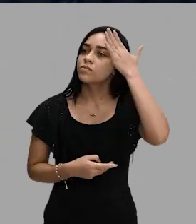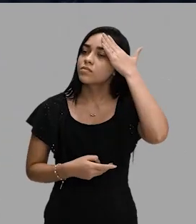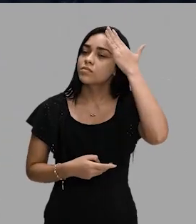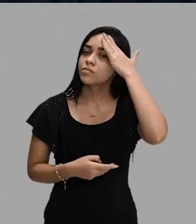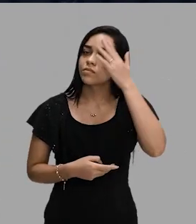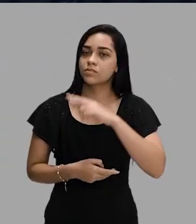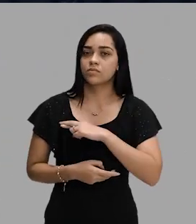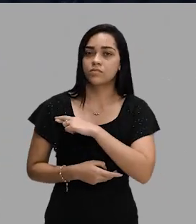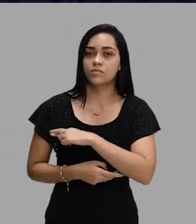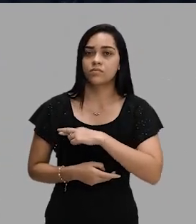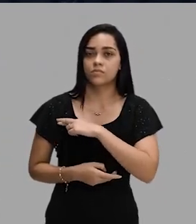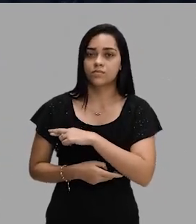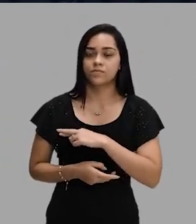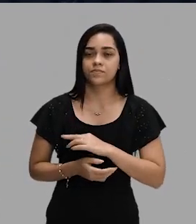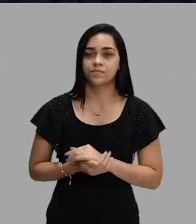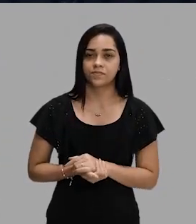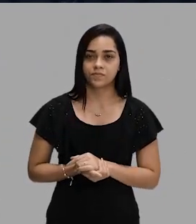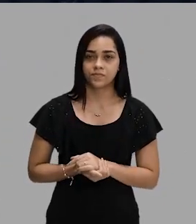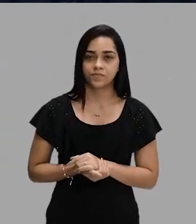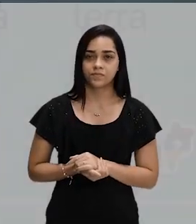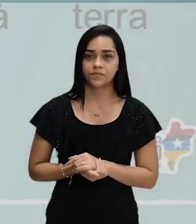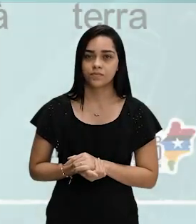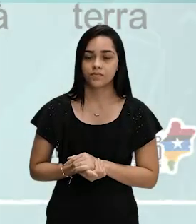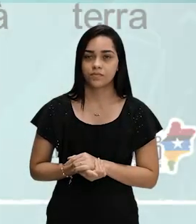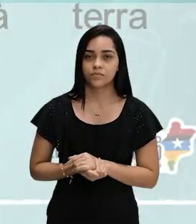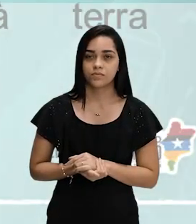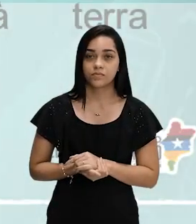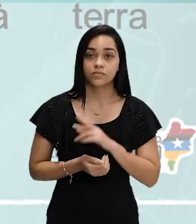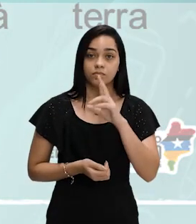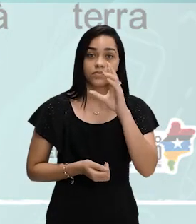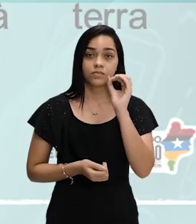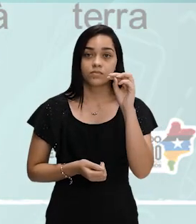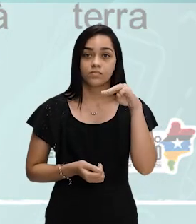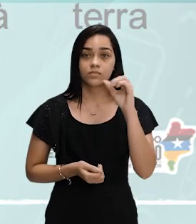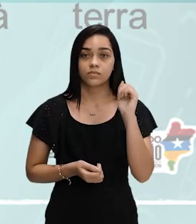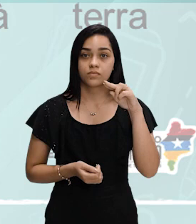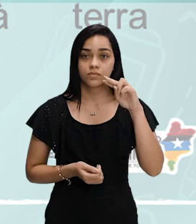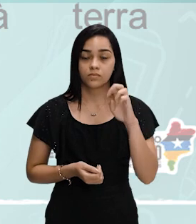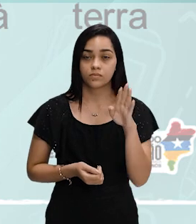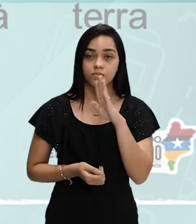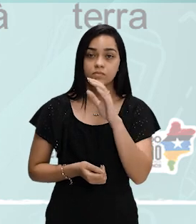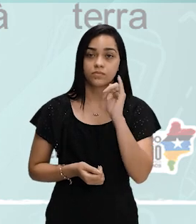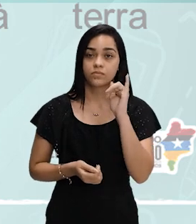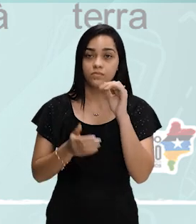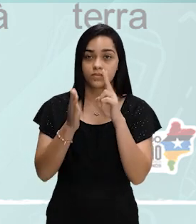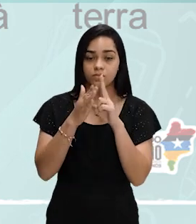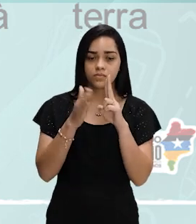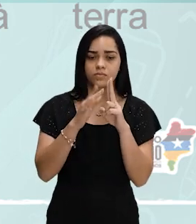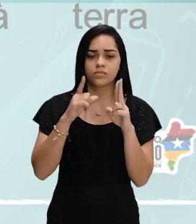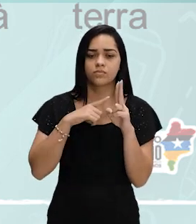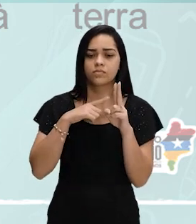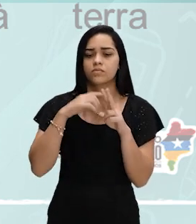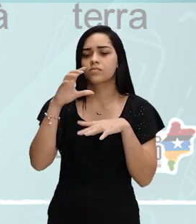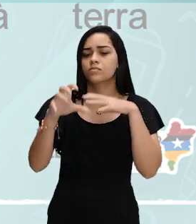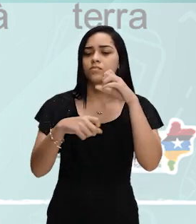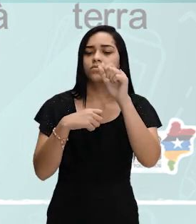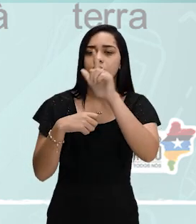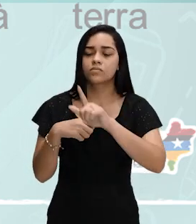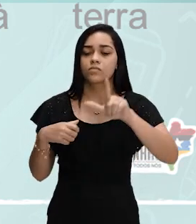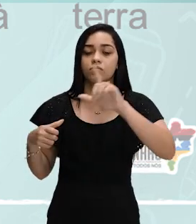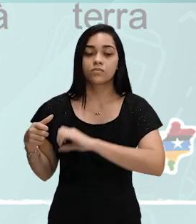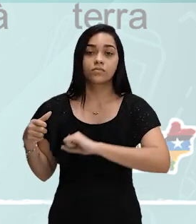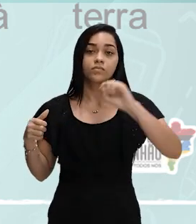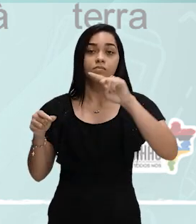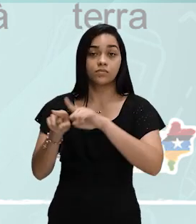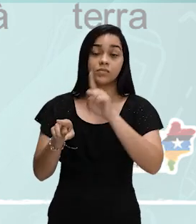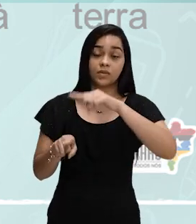esse romance indianista, tá bom? O romance indianista marca a busca na literatura por um herói nacional,